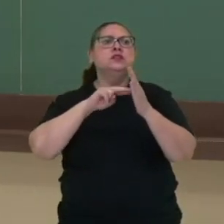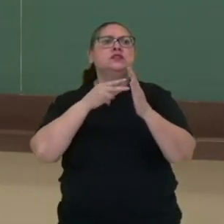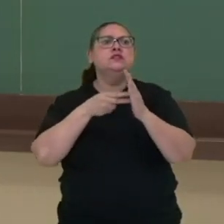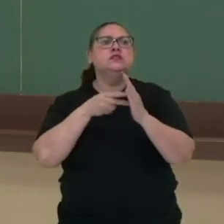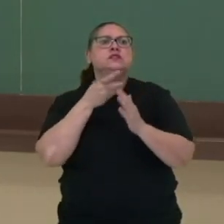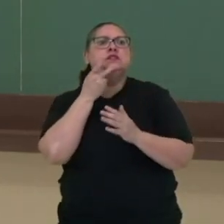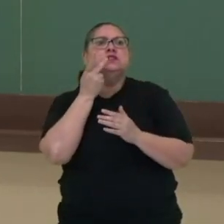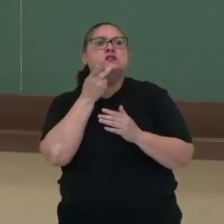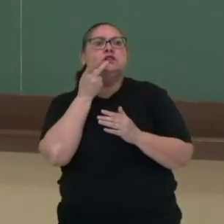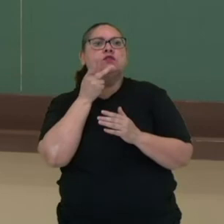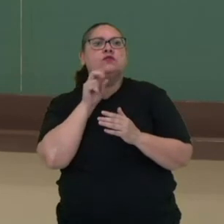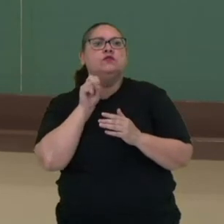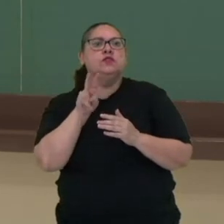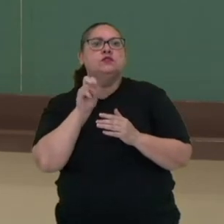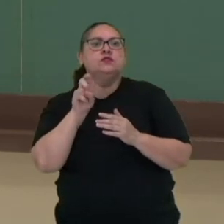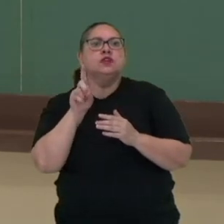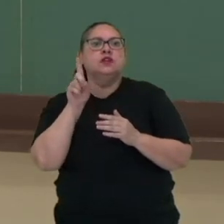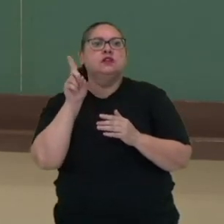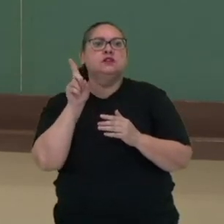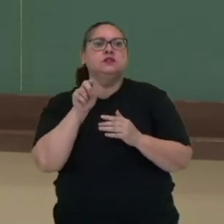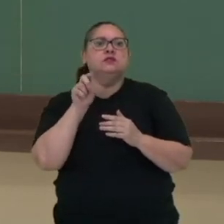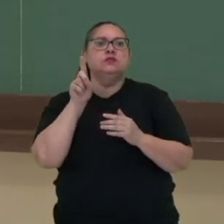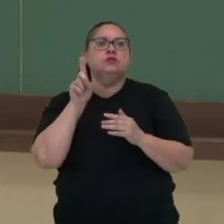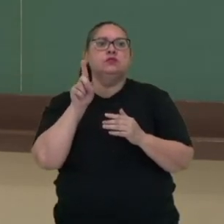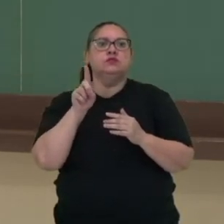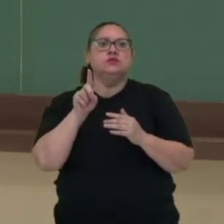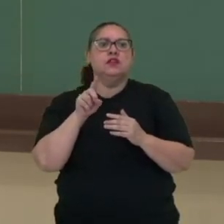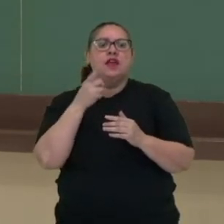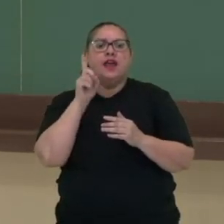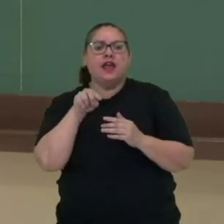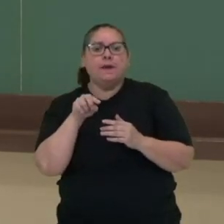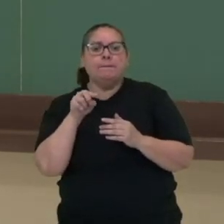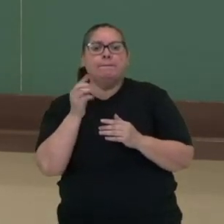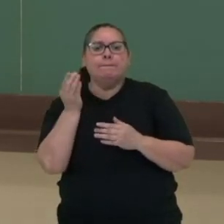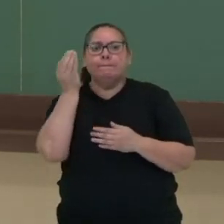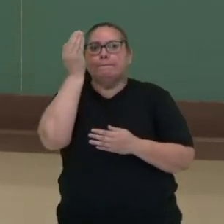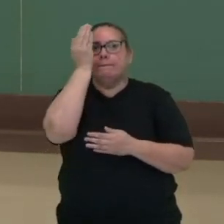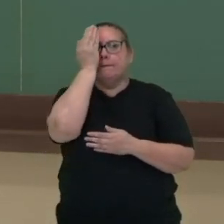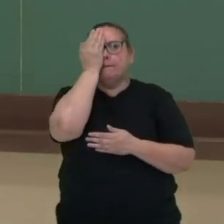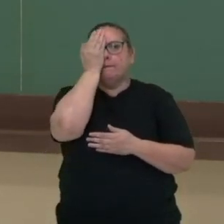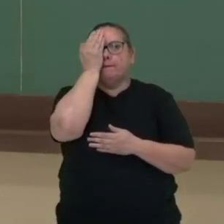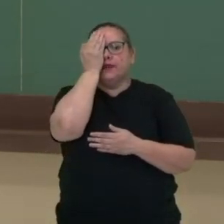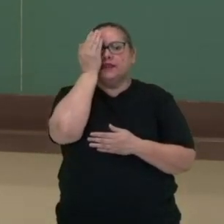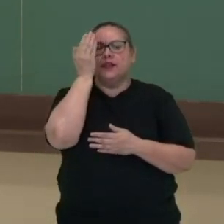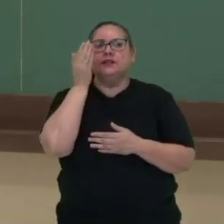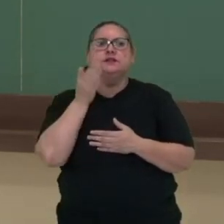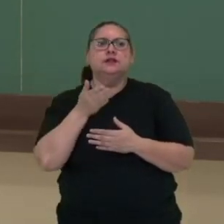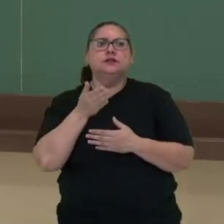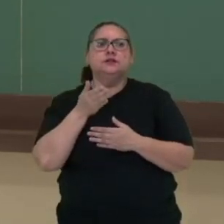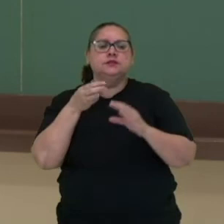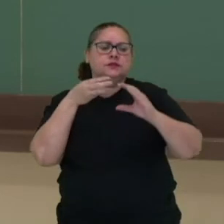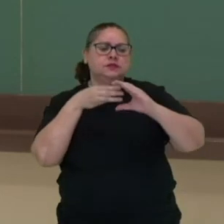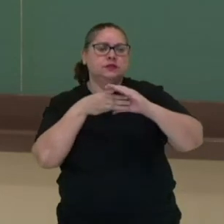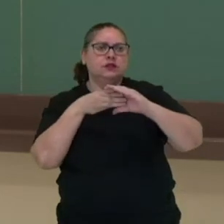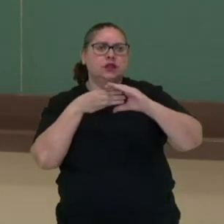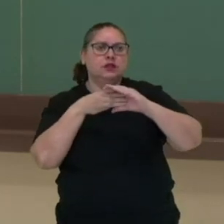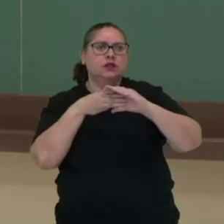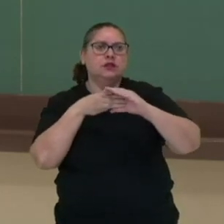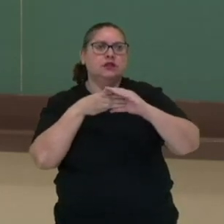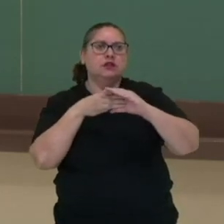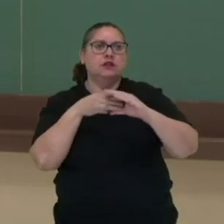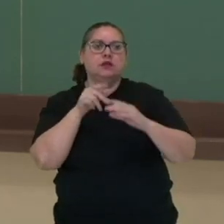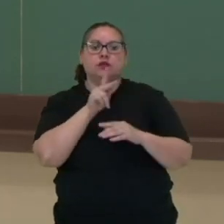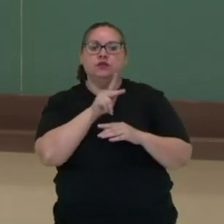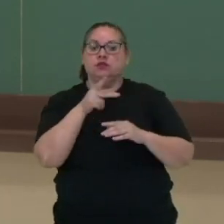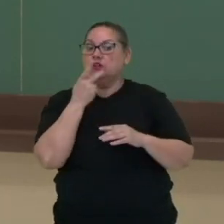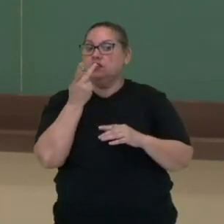significa dizer que os vírus são considerados piratas celulares? Olha só, a